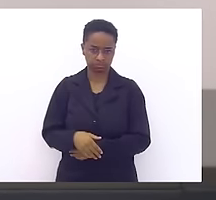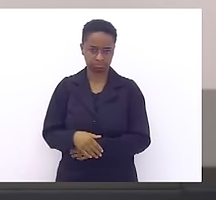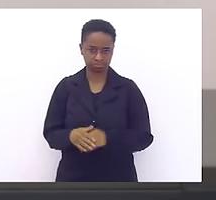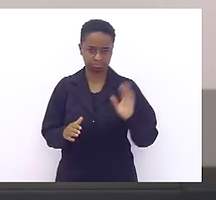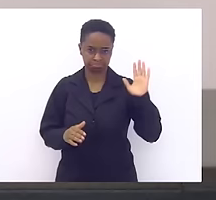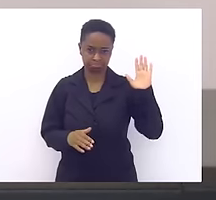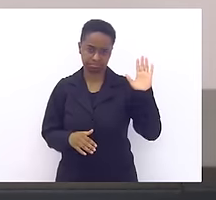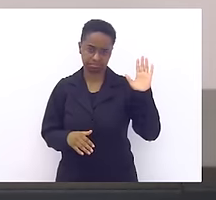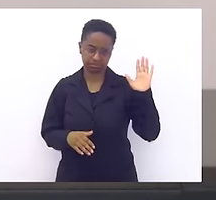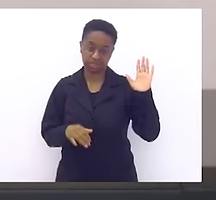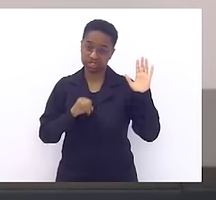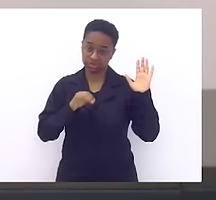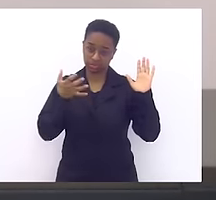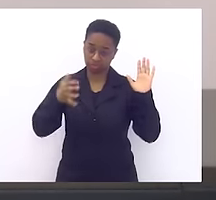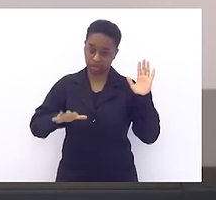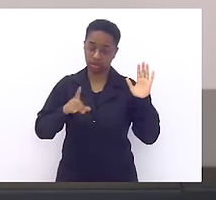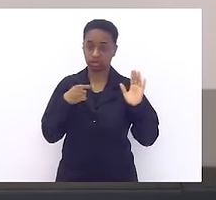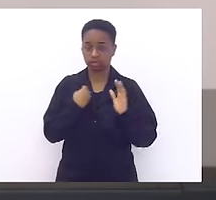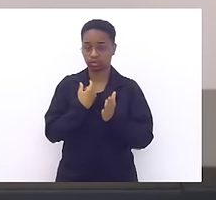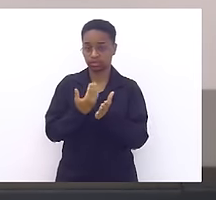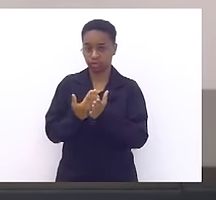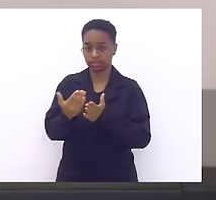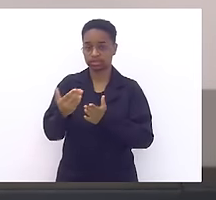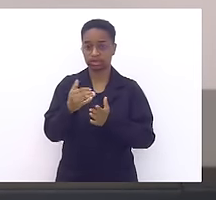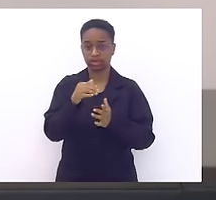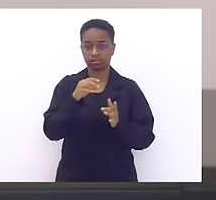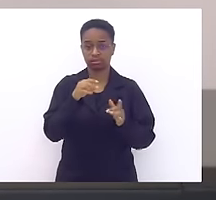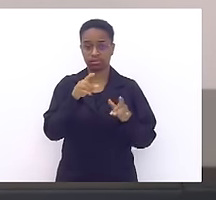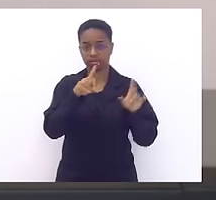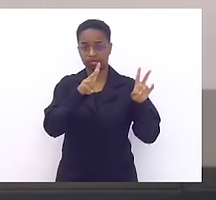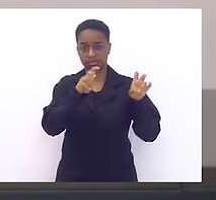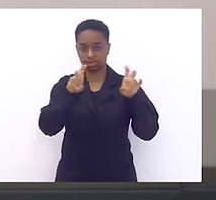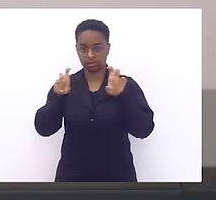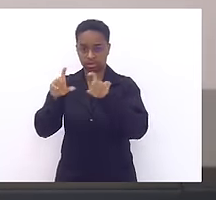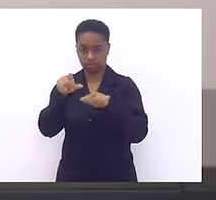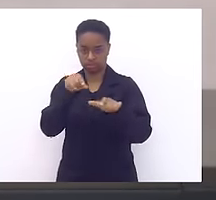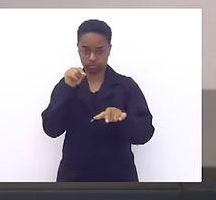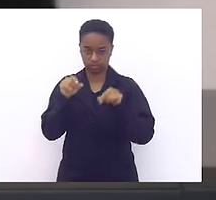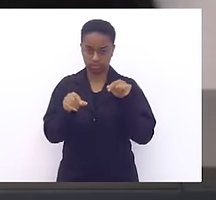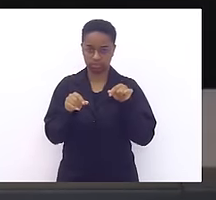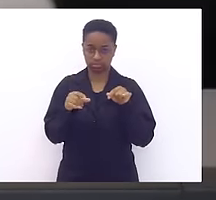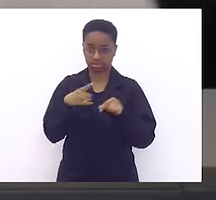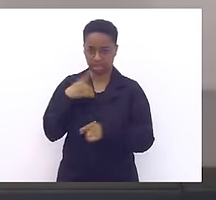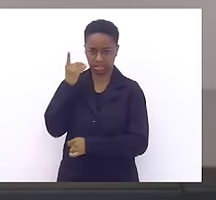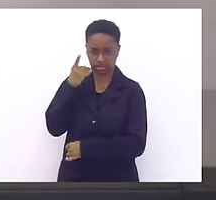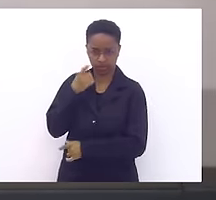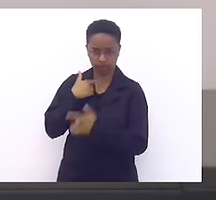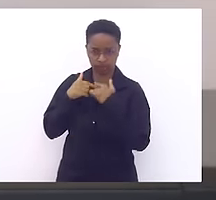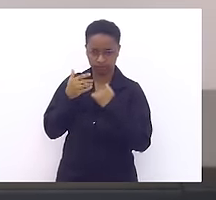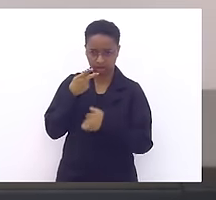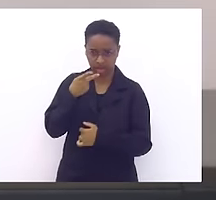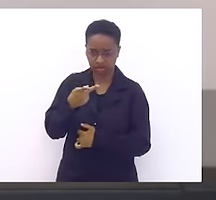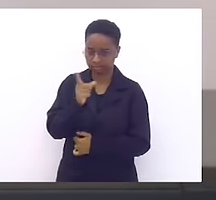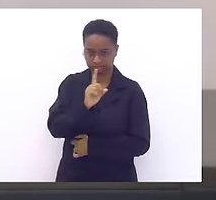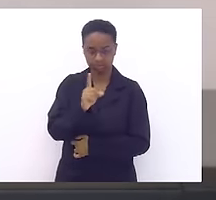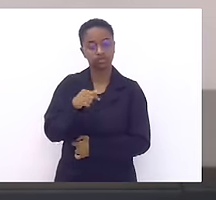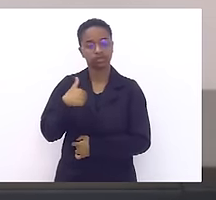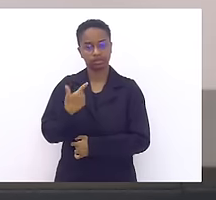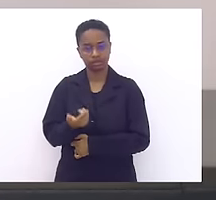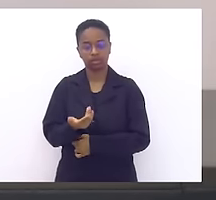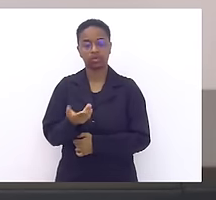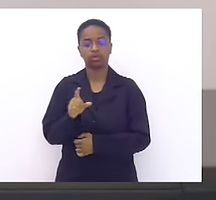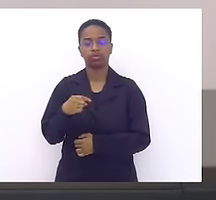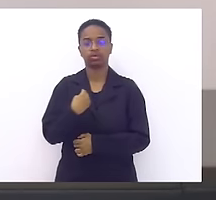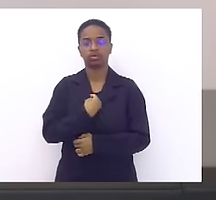a gente começar com as oitivas algum Deputado quer fazer da palavra então começar com as oitivas